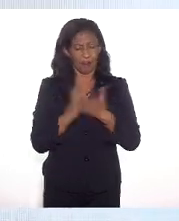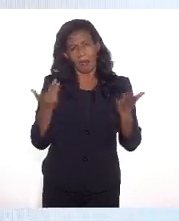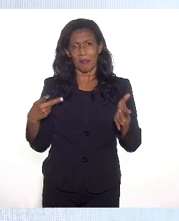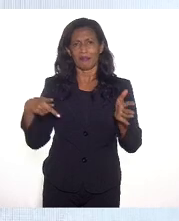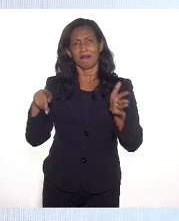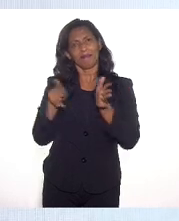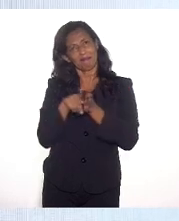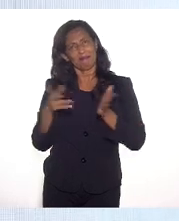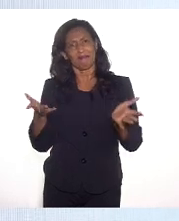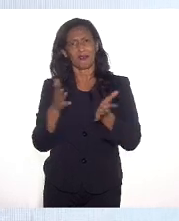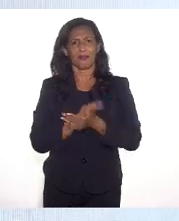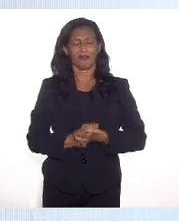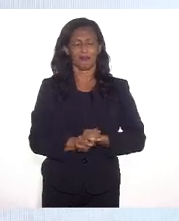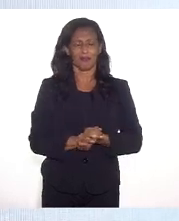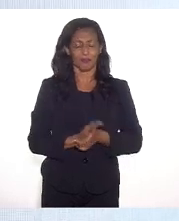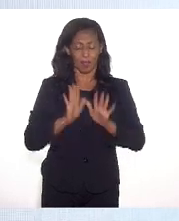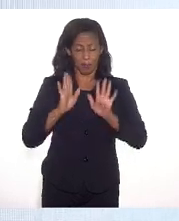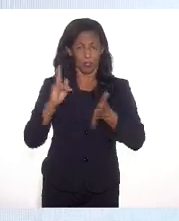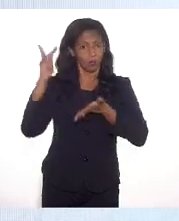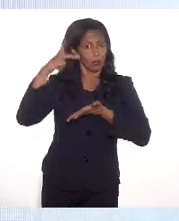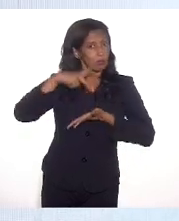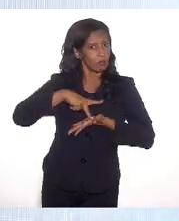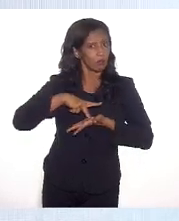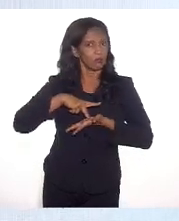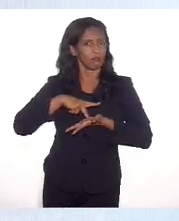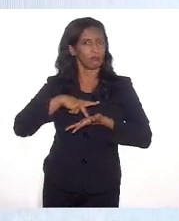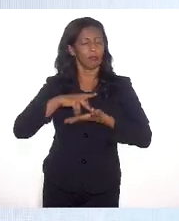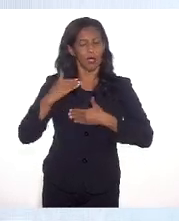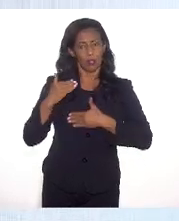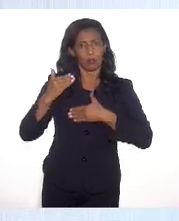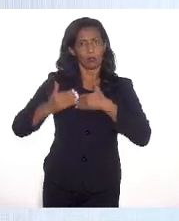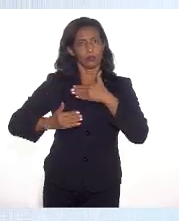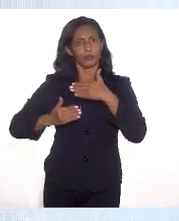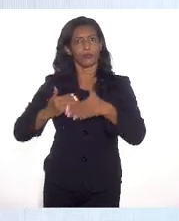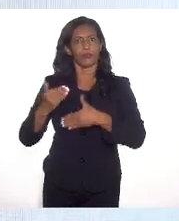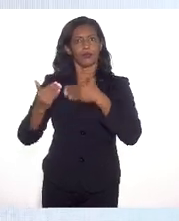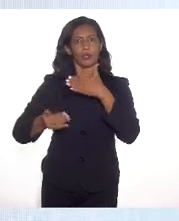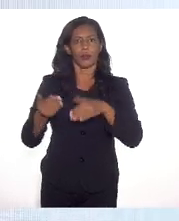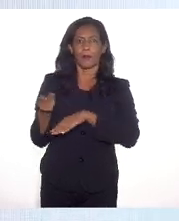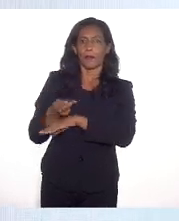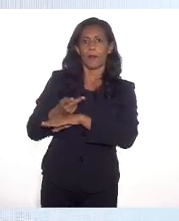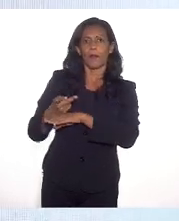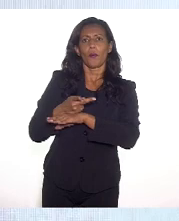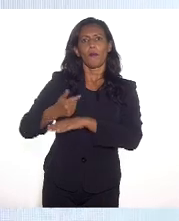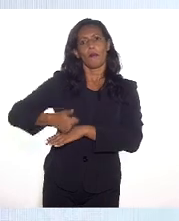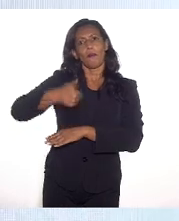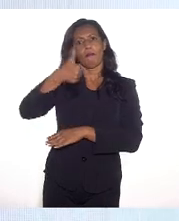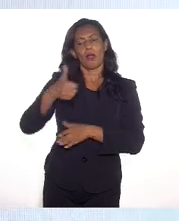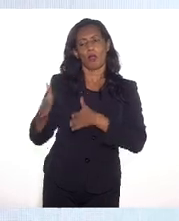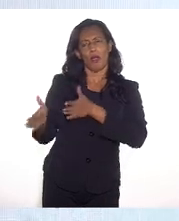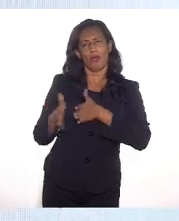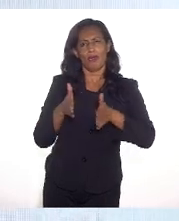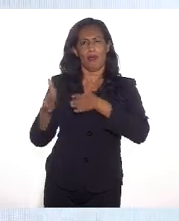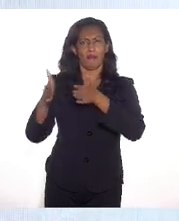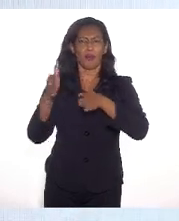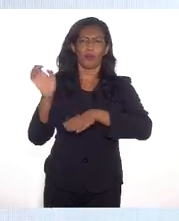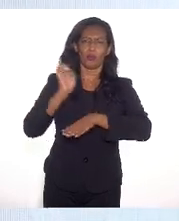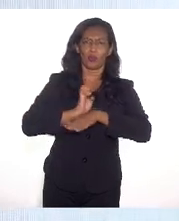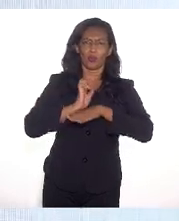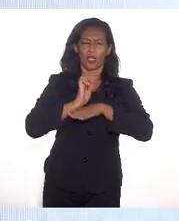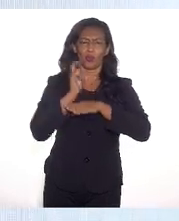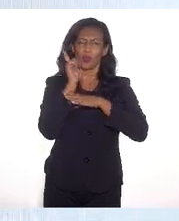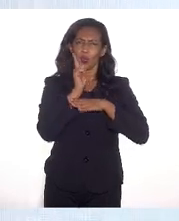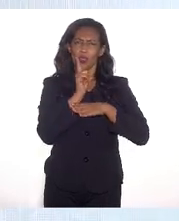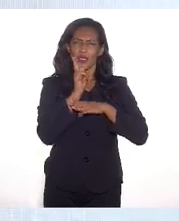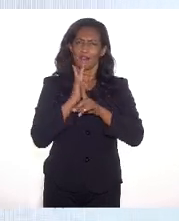Faz parte, mas, de fato, avançando e buscando o melhor caminho para que o Estado possa superar essa crise,